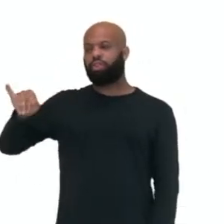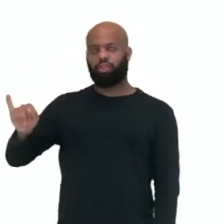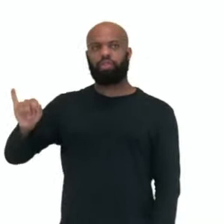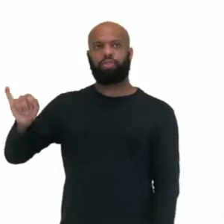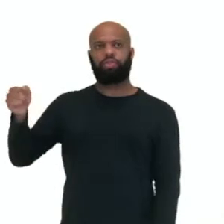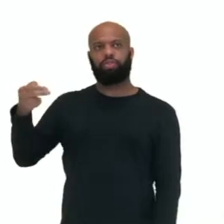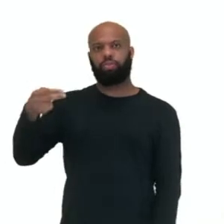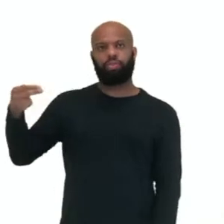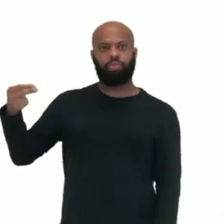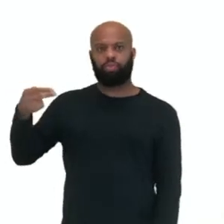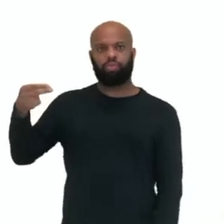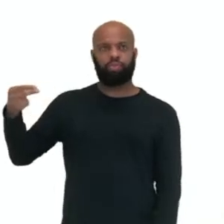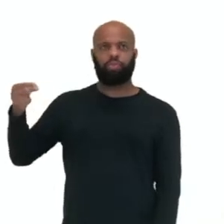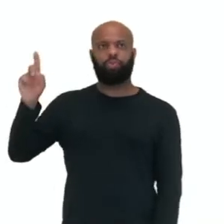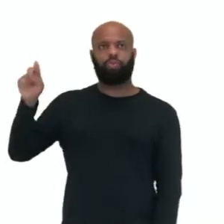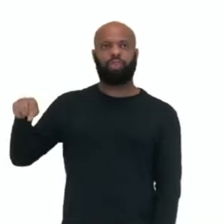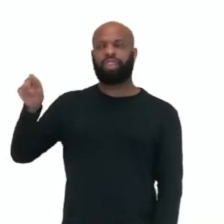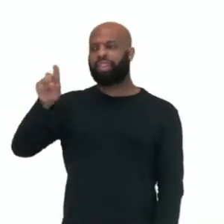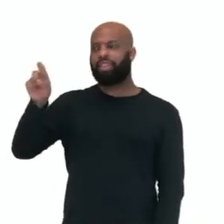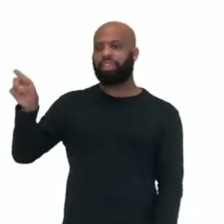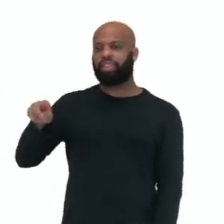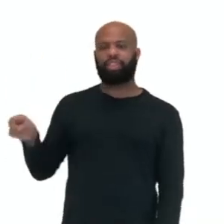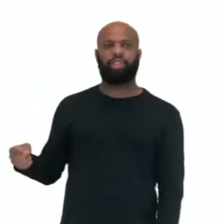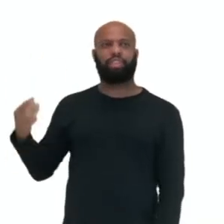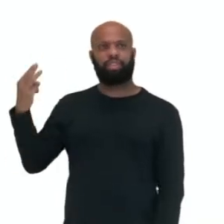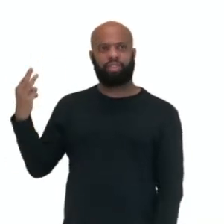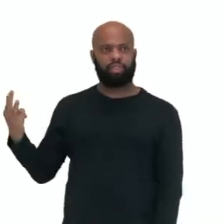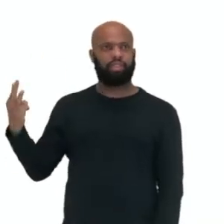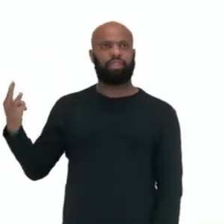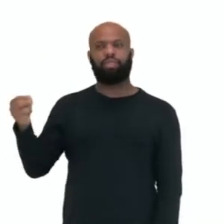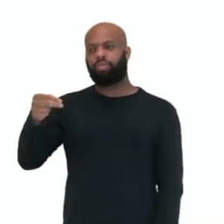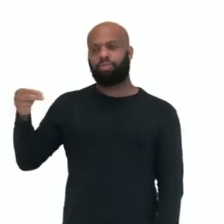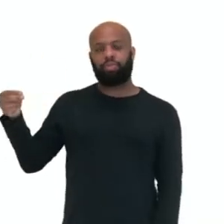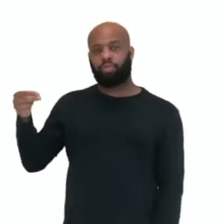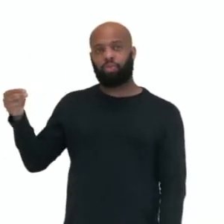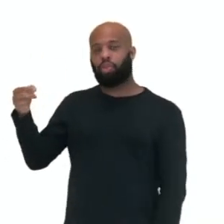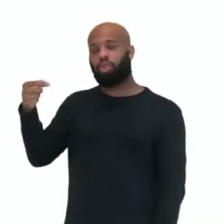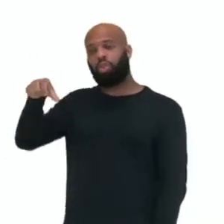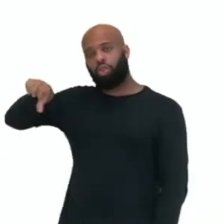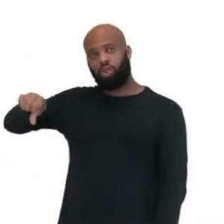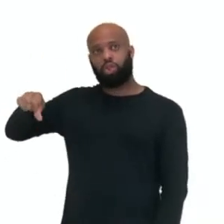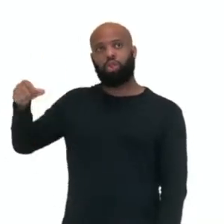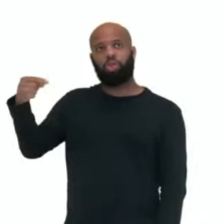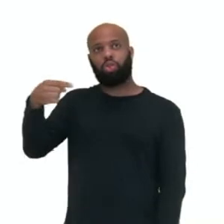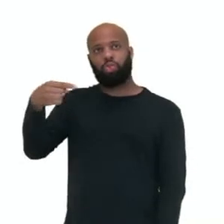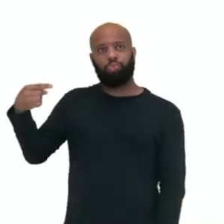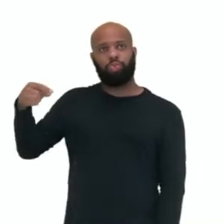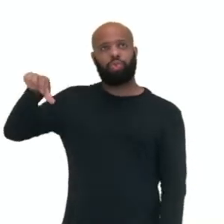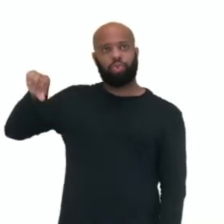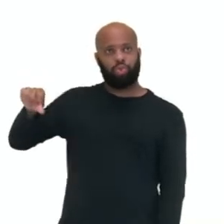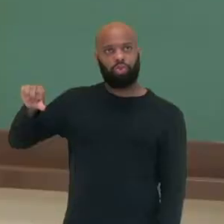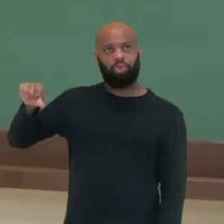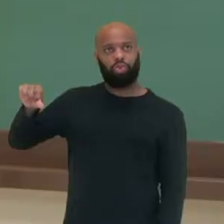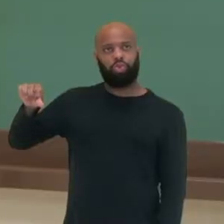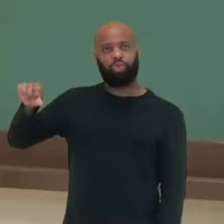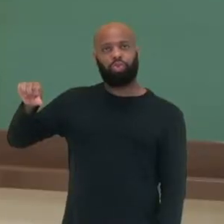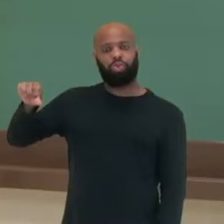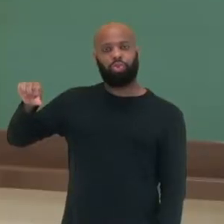é igual ao Z3, que é igual a 9 menos